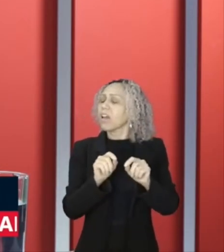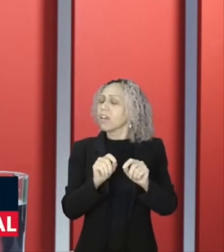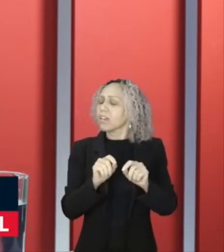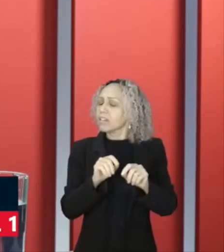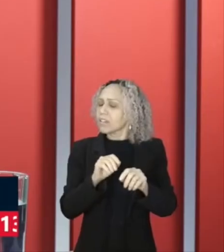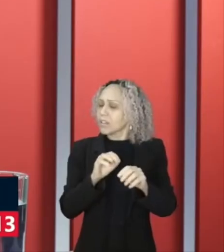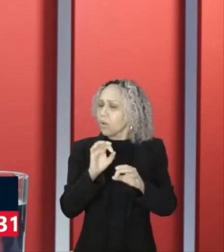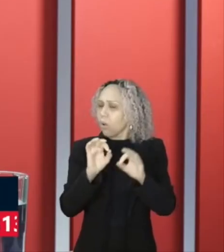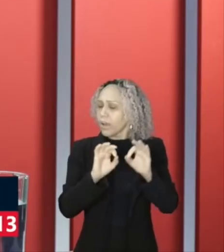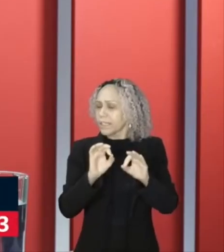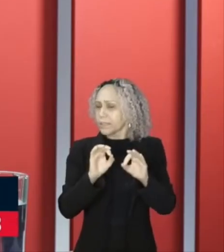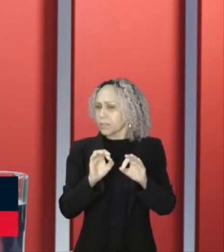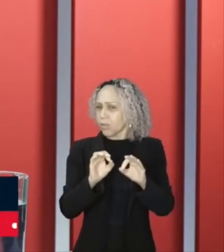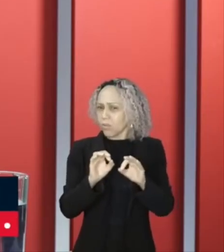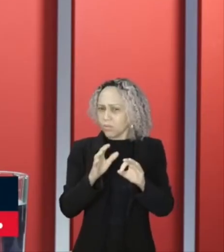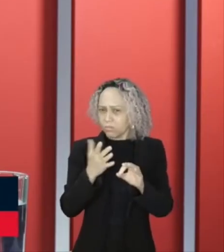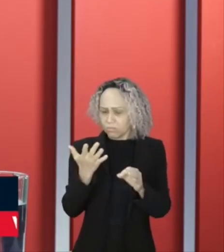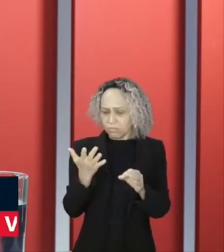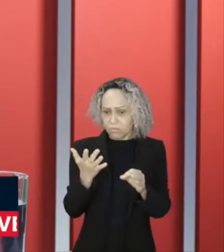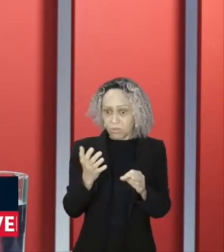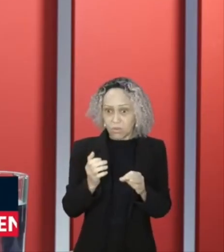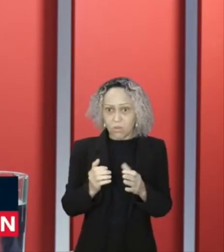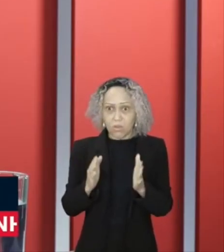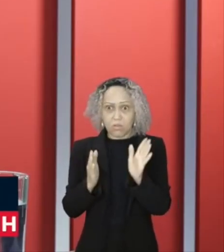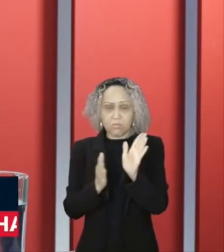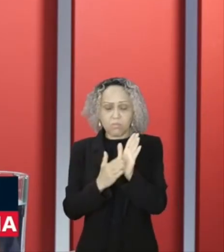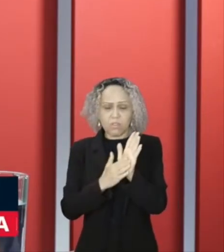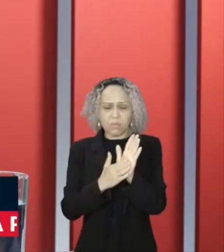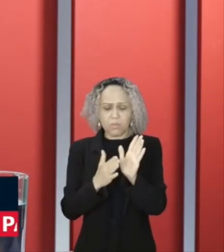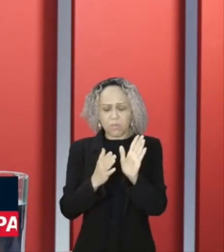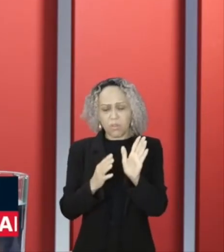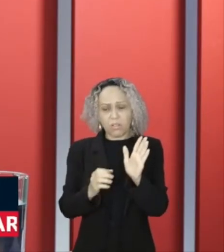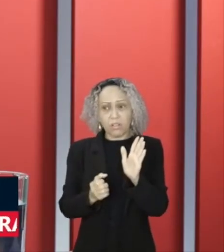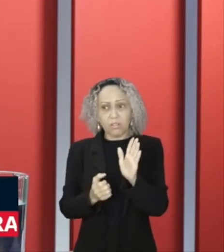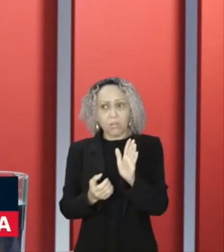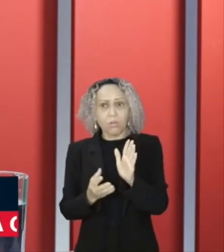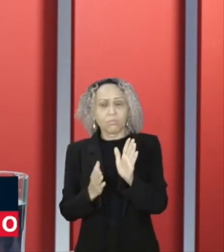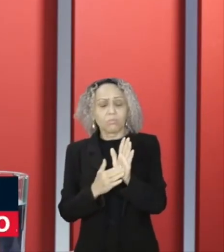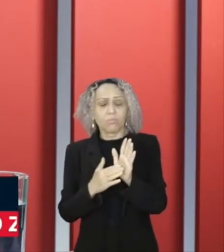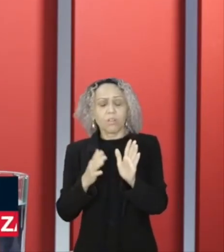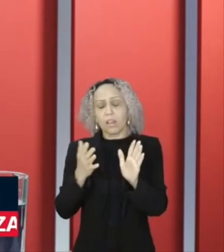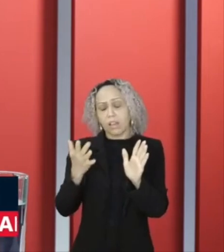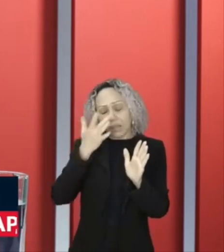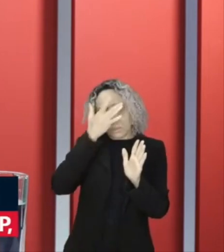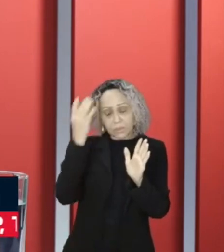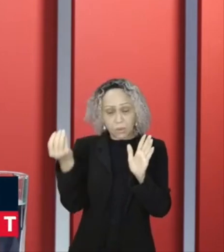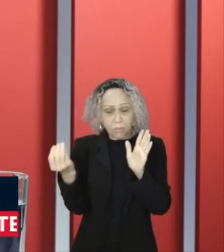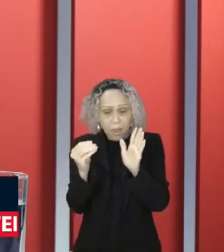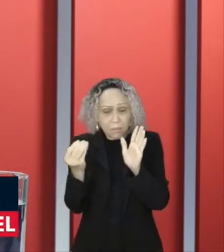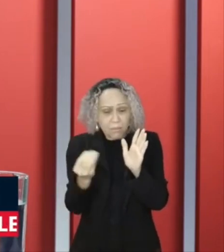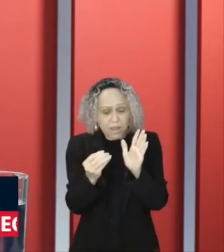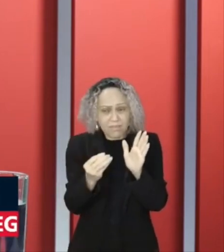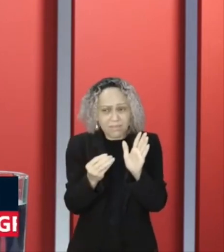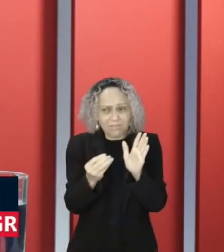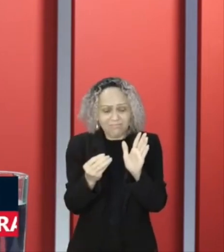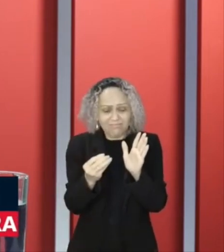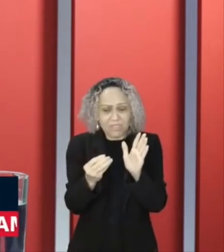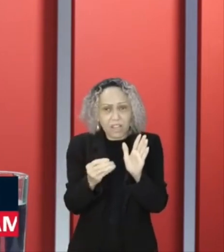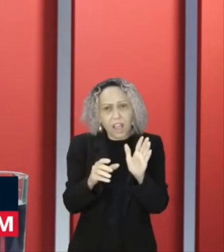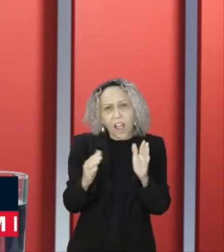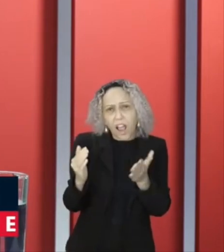alto, né? Muitas propostas, na verdade, não tinham a ver com PPA, né? Tinham a ver com